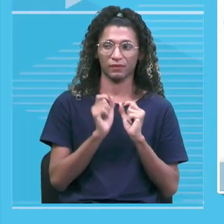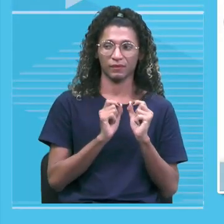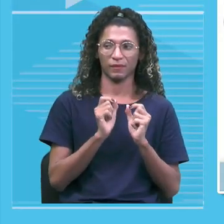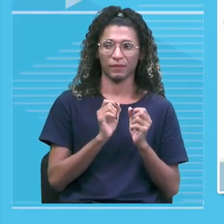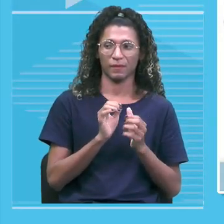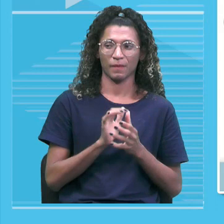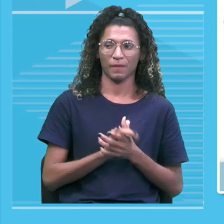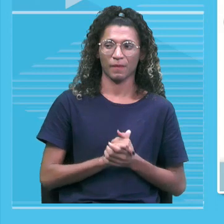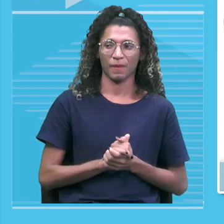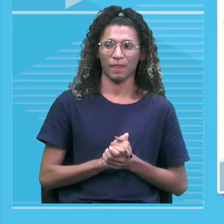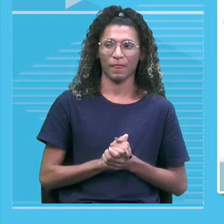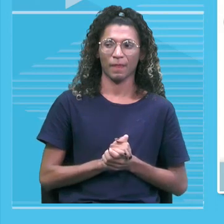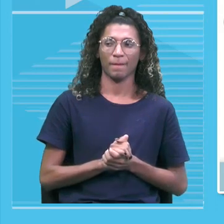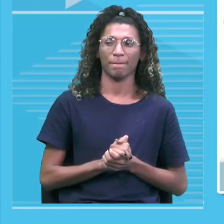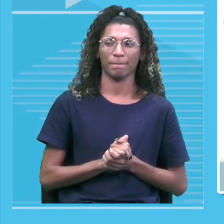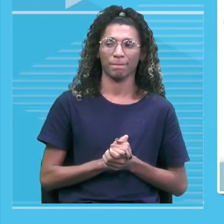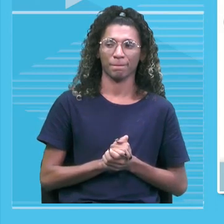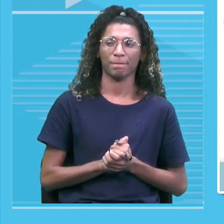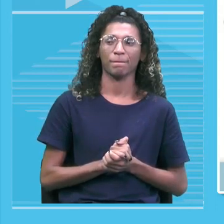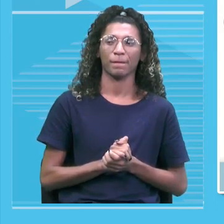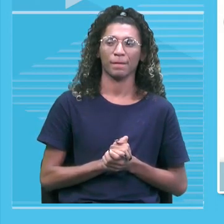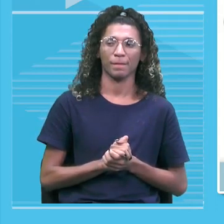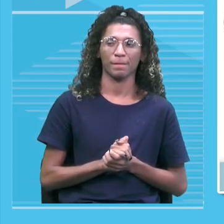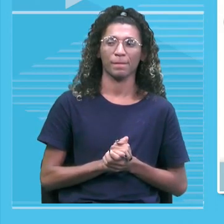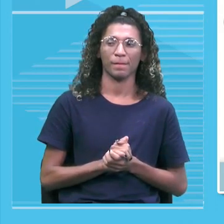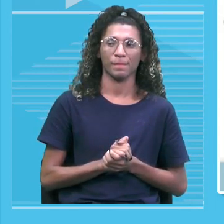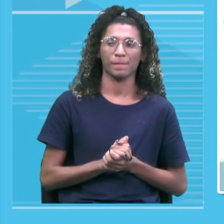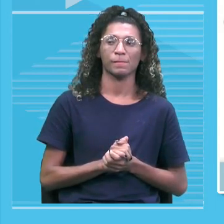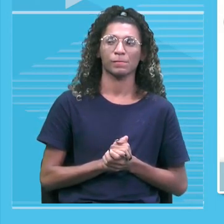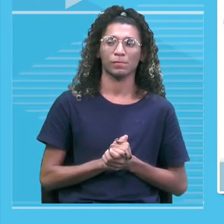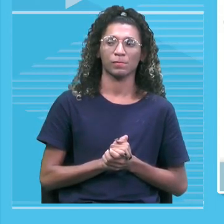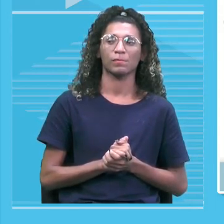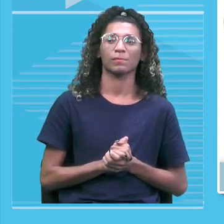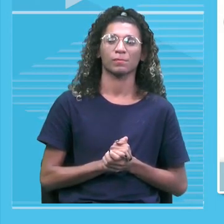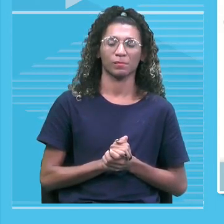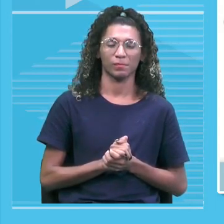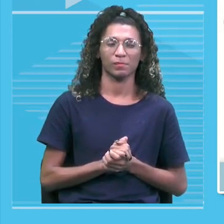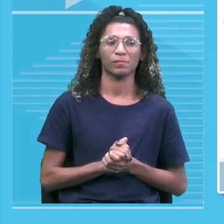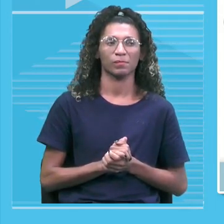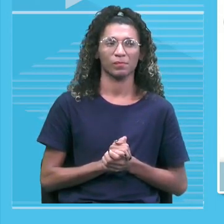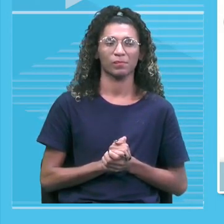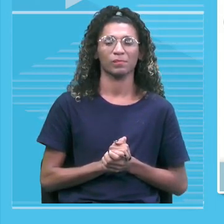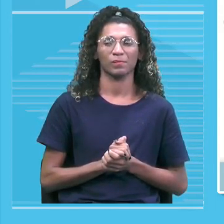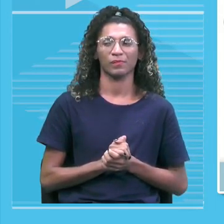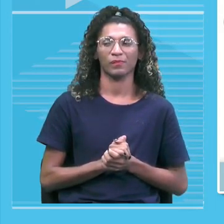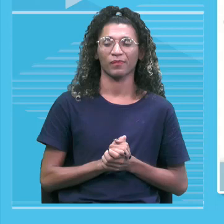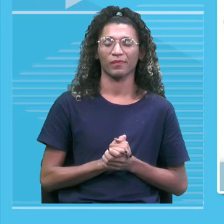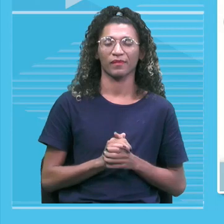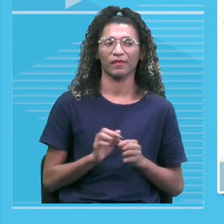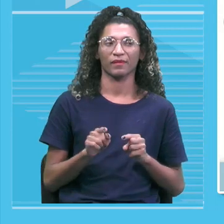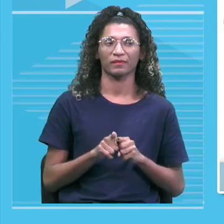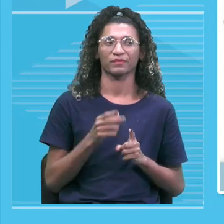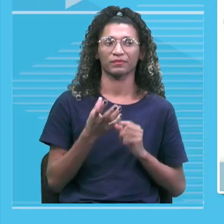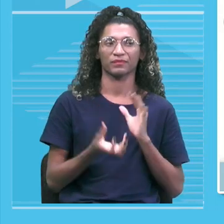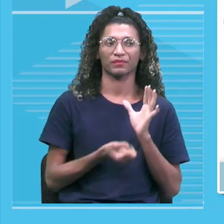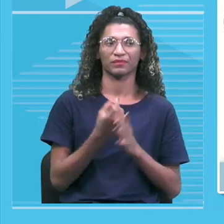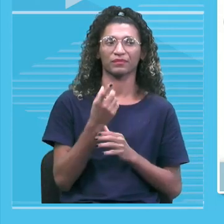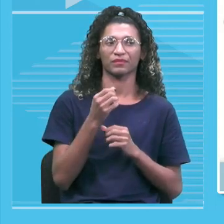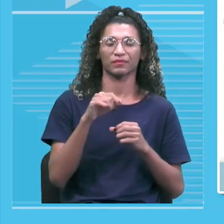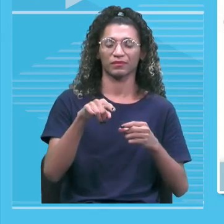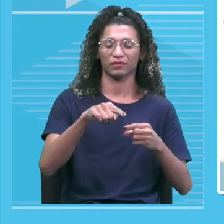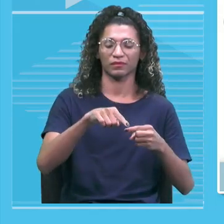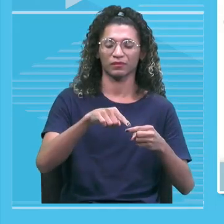que eu tenho a formação de vários círculos ou